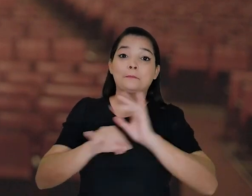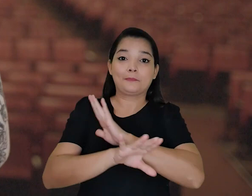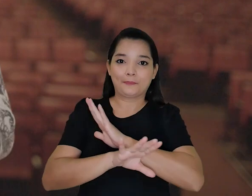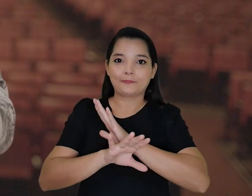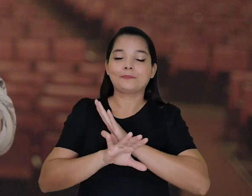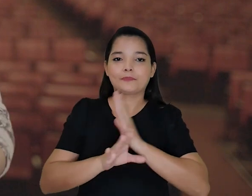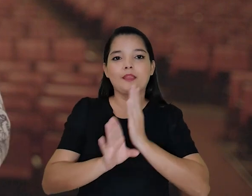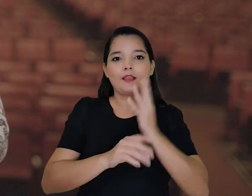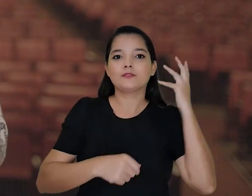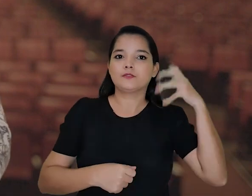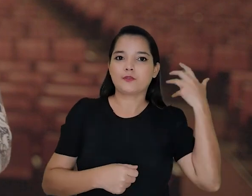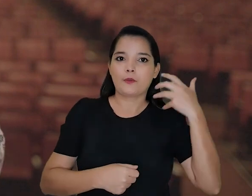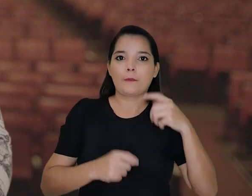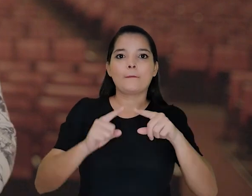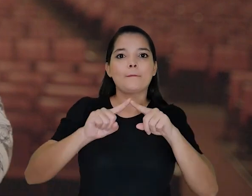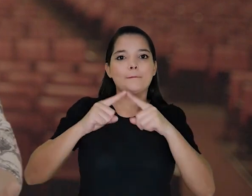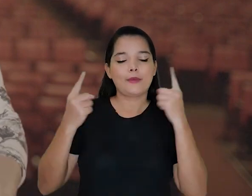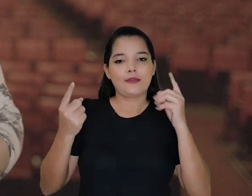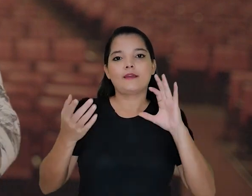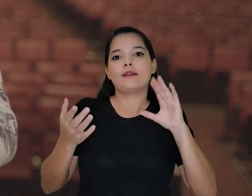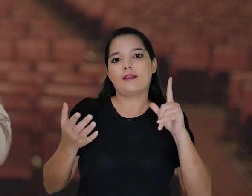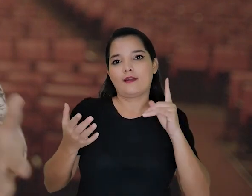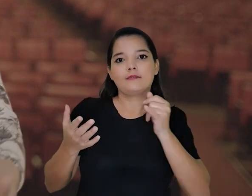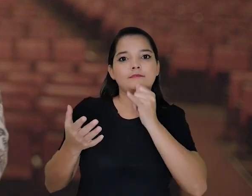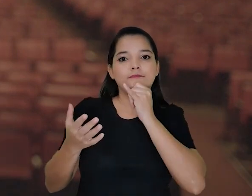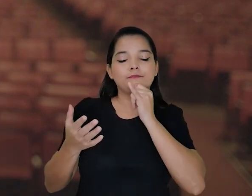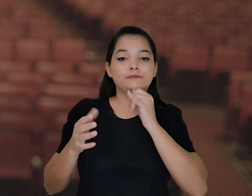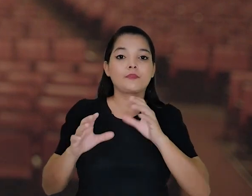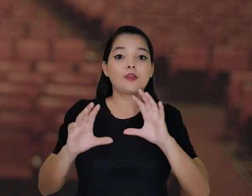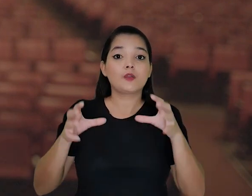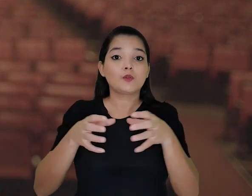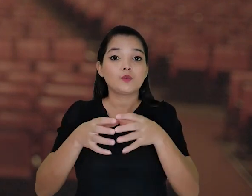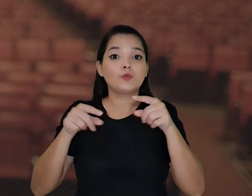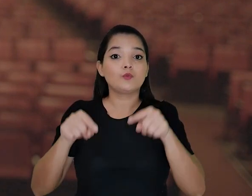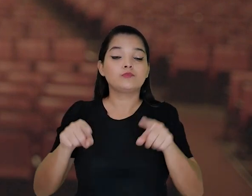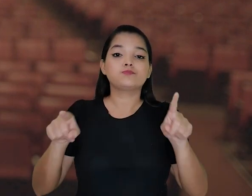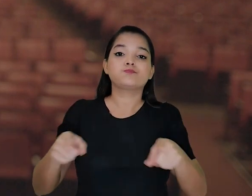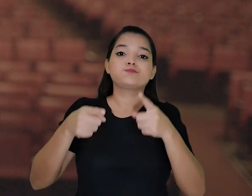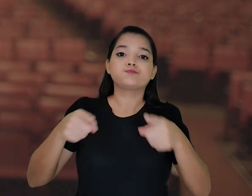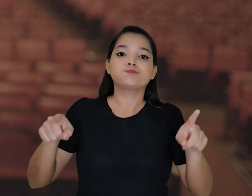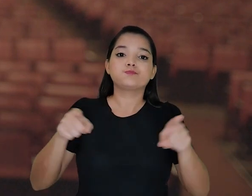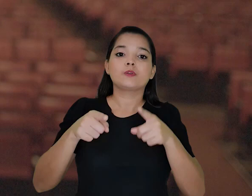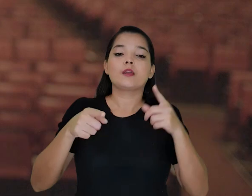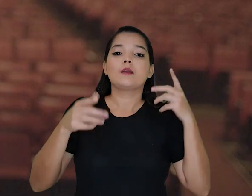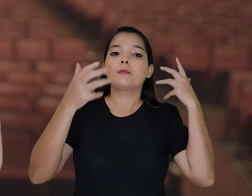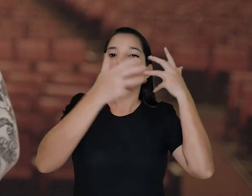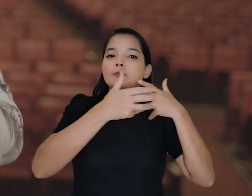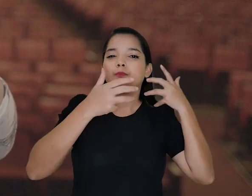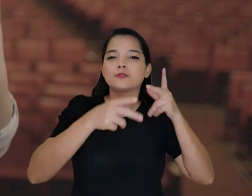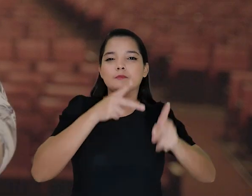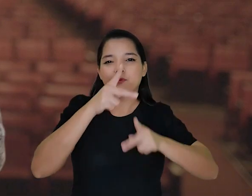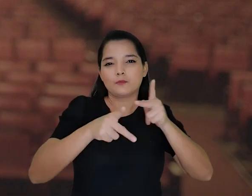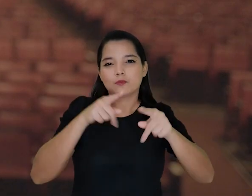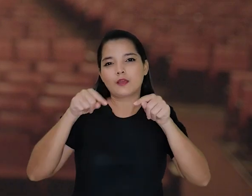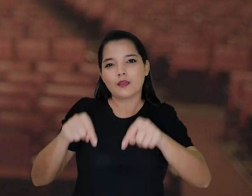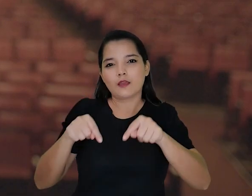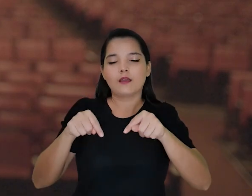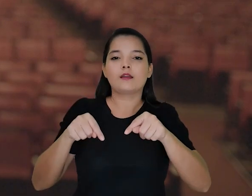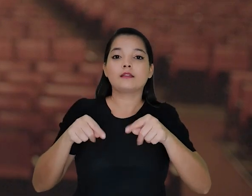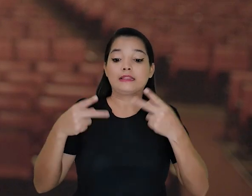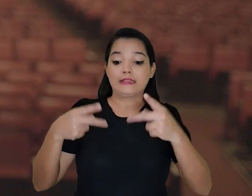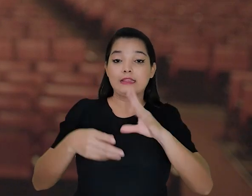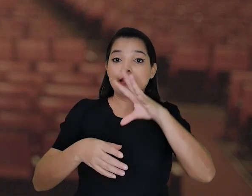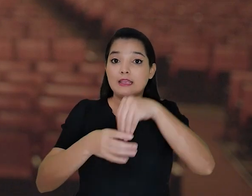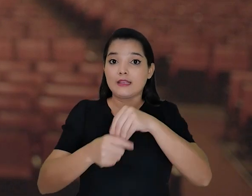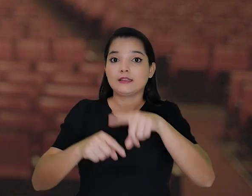som Claro a não ser em grupos como orquestras que trabalham com música popular Que o o próprio instrumento